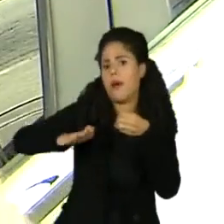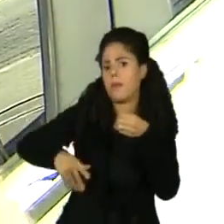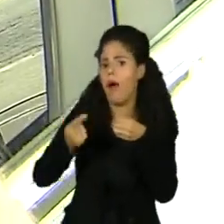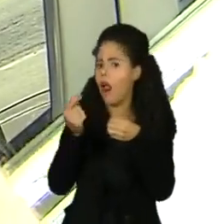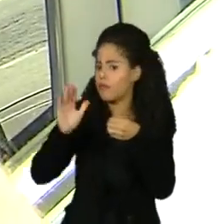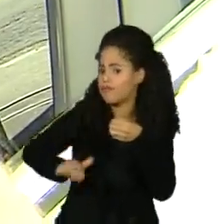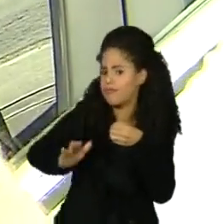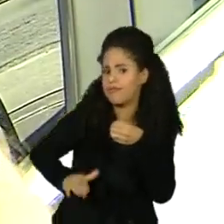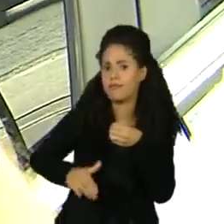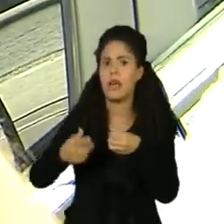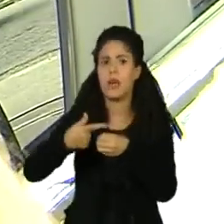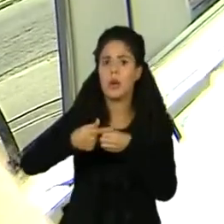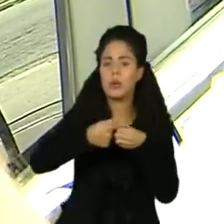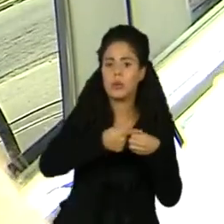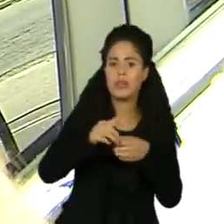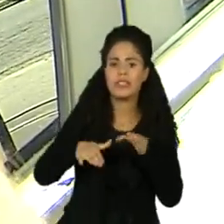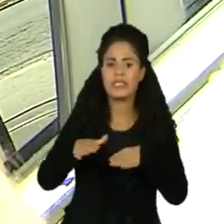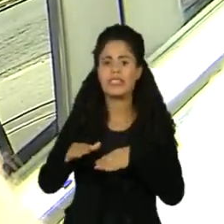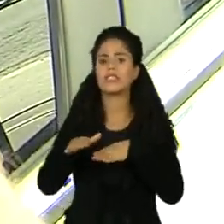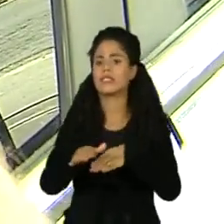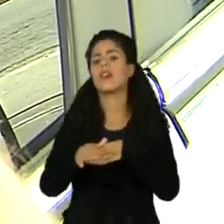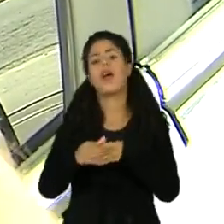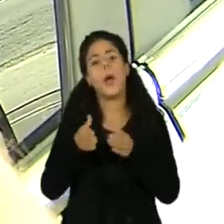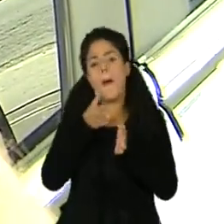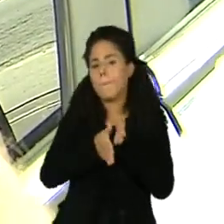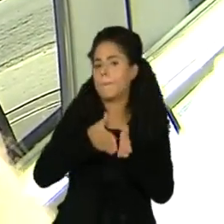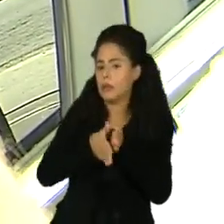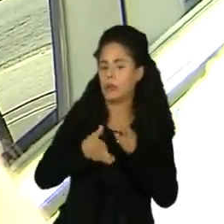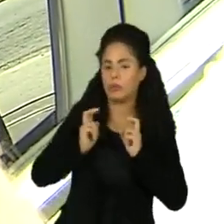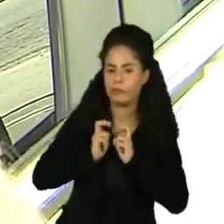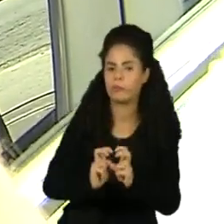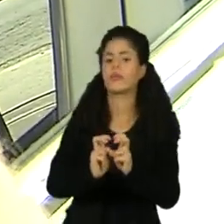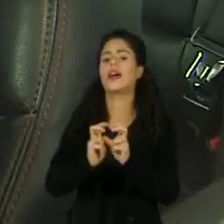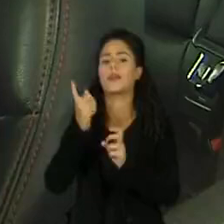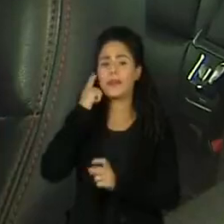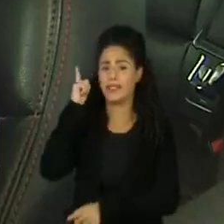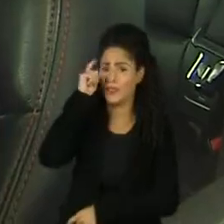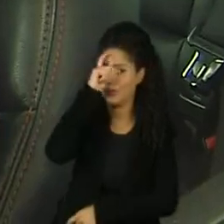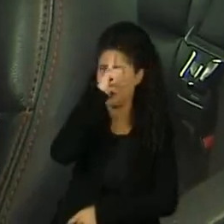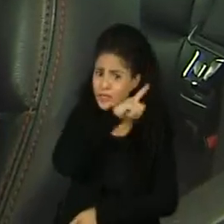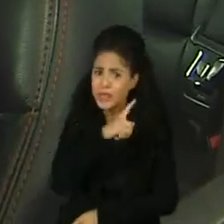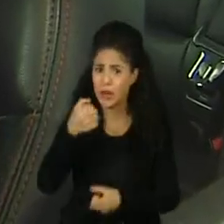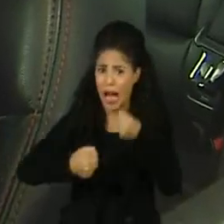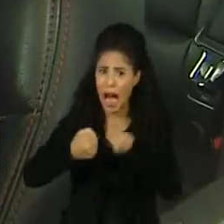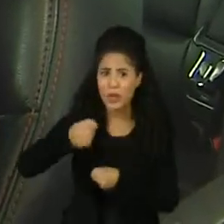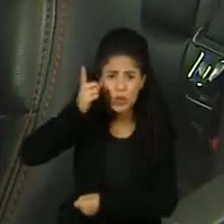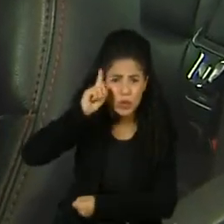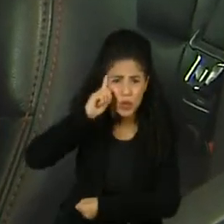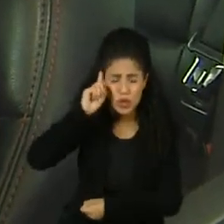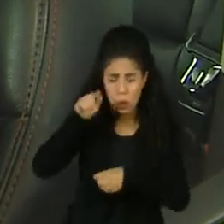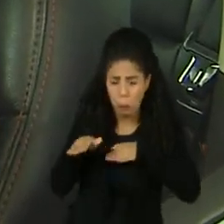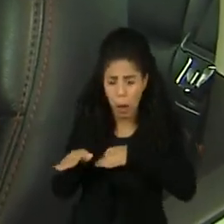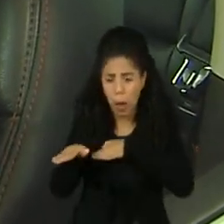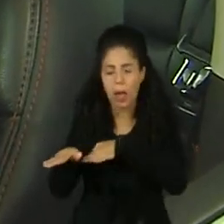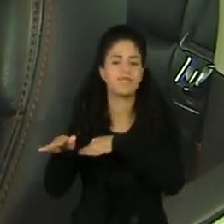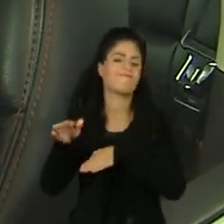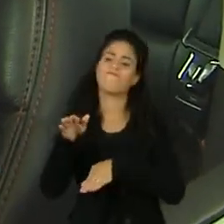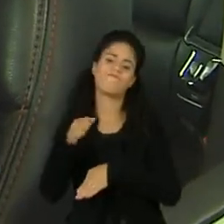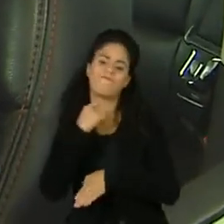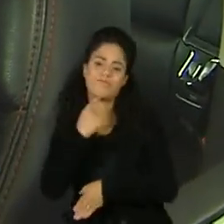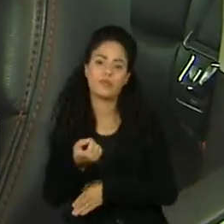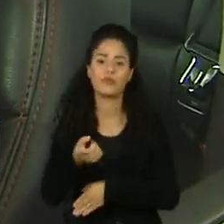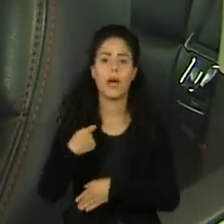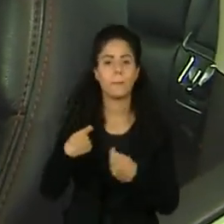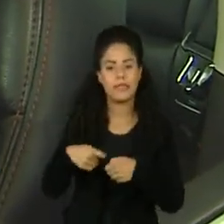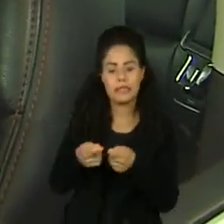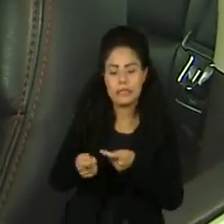é essa, a gente pegar o metrô 2 vezes por semana para economizar um pouco, porque senão está difícil. Eu trabalho em outra cidade, então eu não tenho muita opção, eu